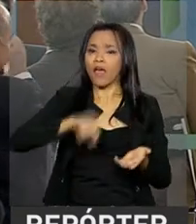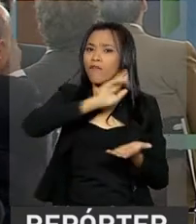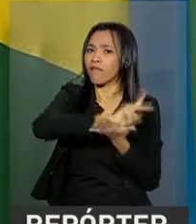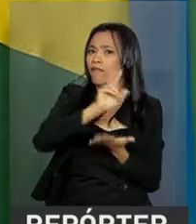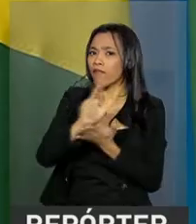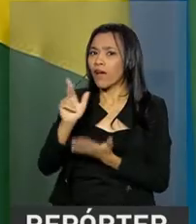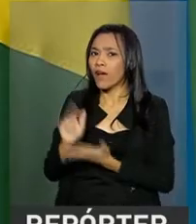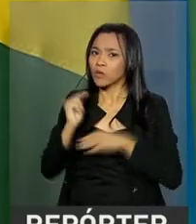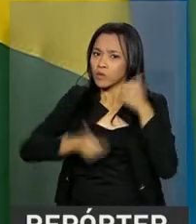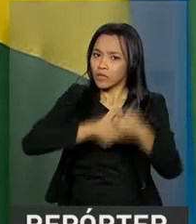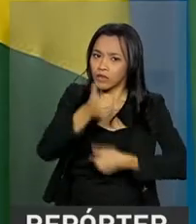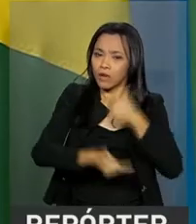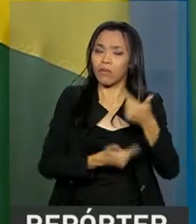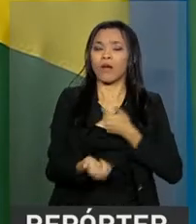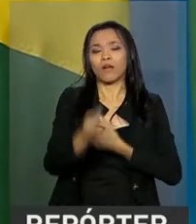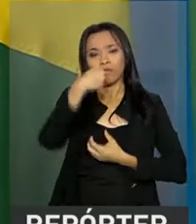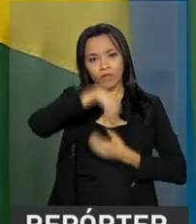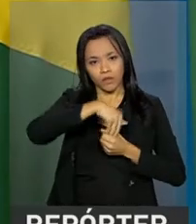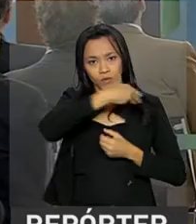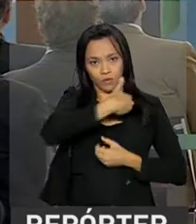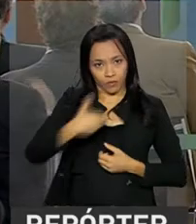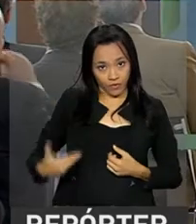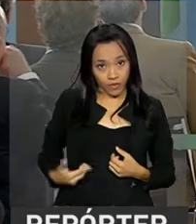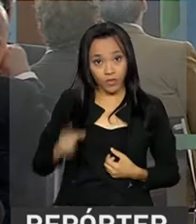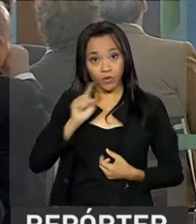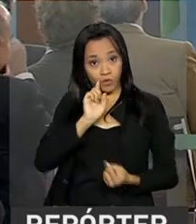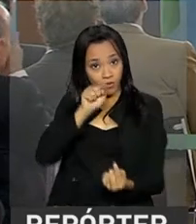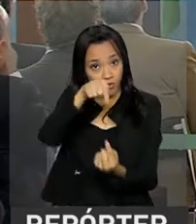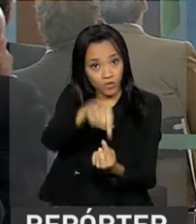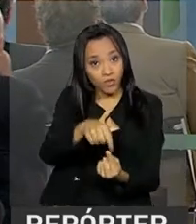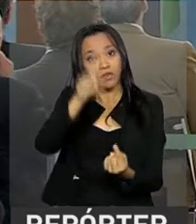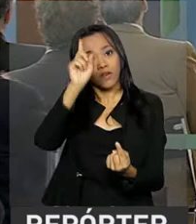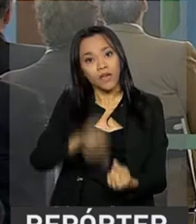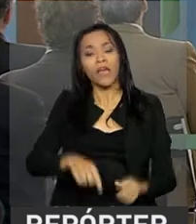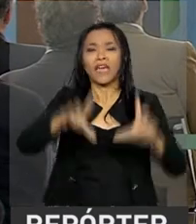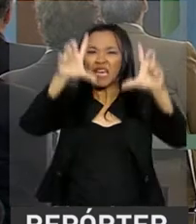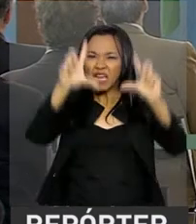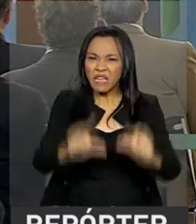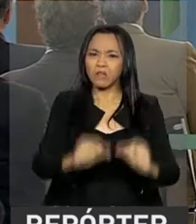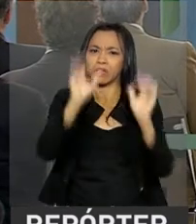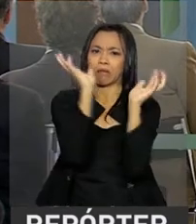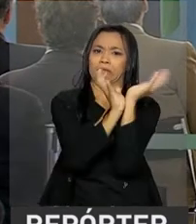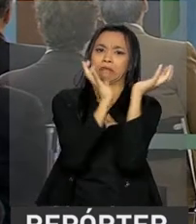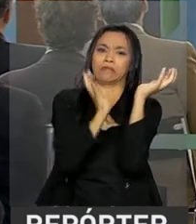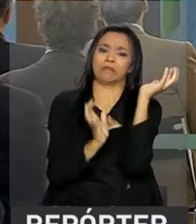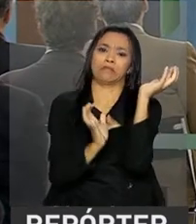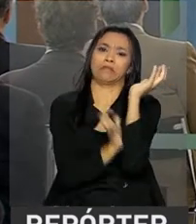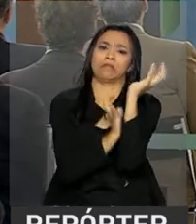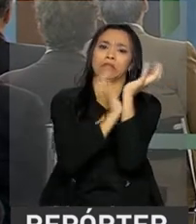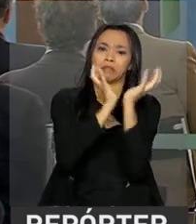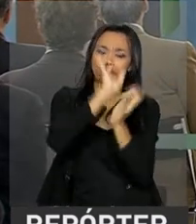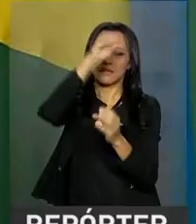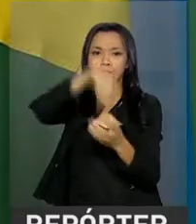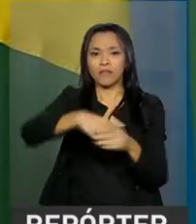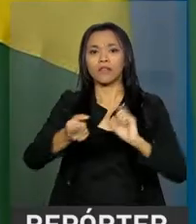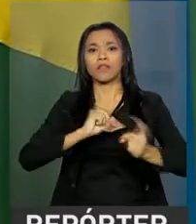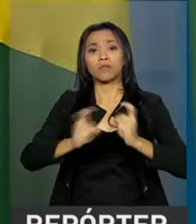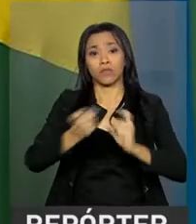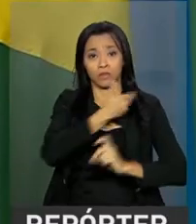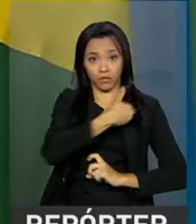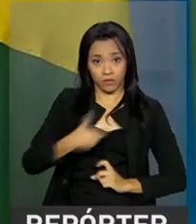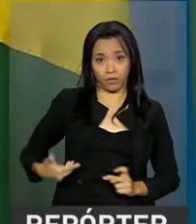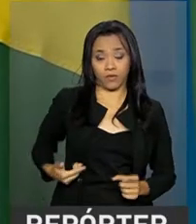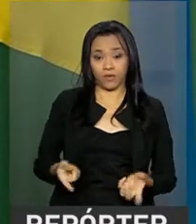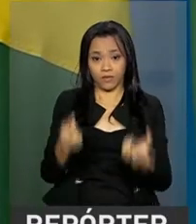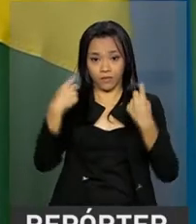que o governo vem adotando para promover a desburocratização na administração pública as ações